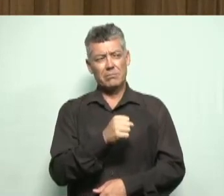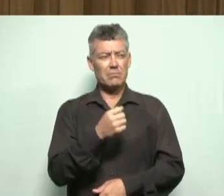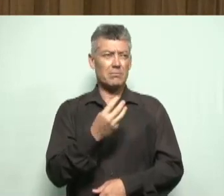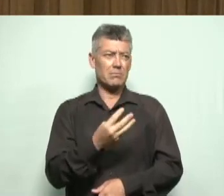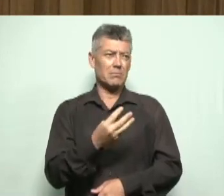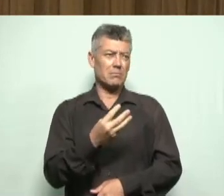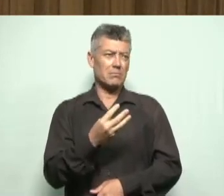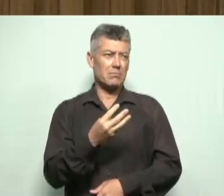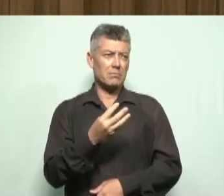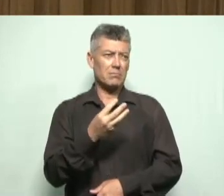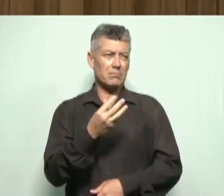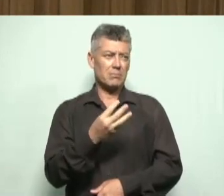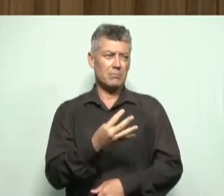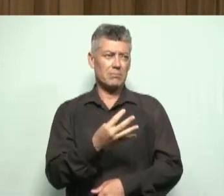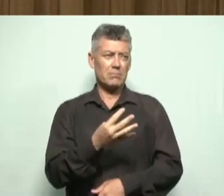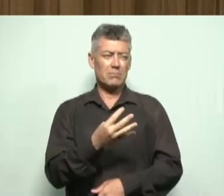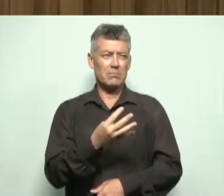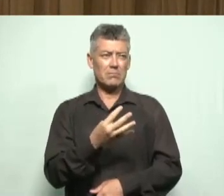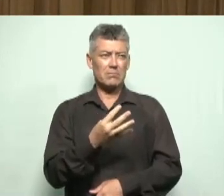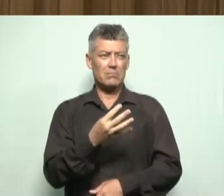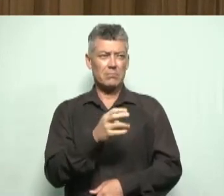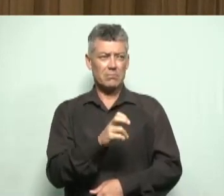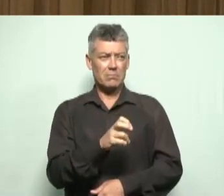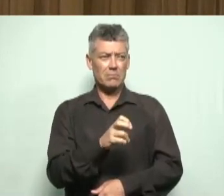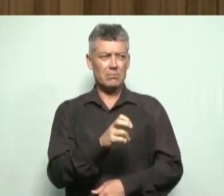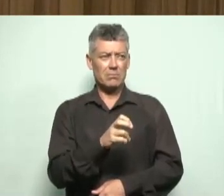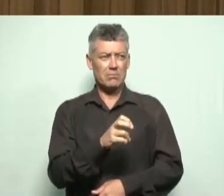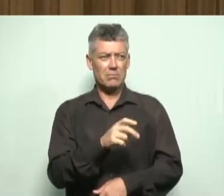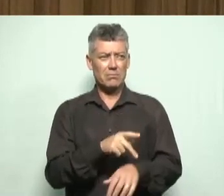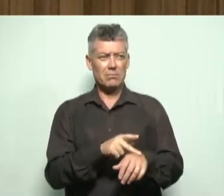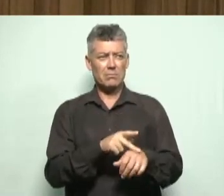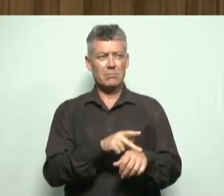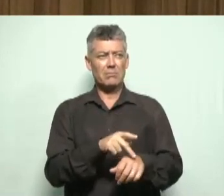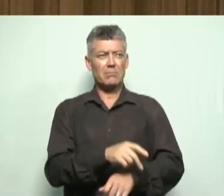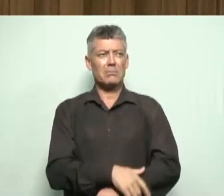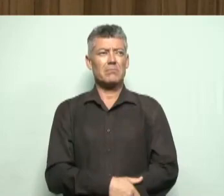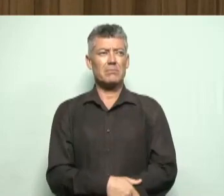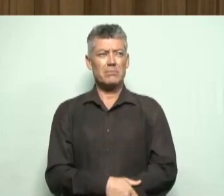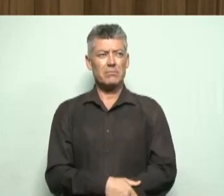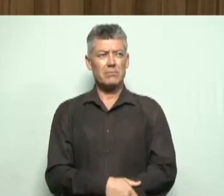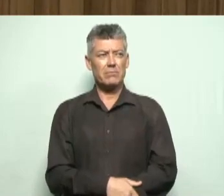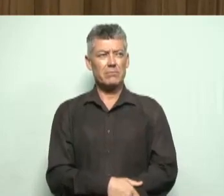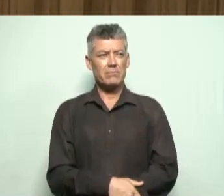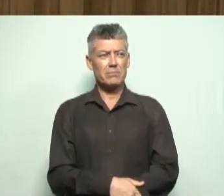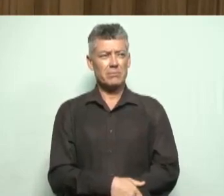1483, 1484 e 1485, Preto Aquino. Deu certo?